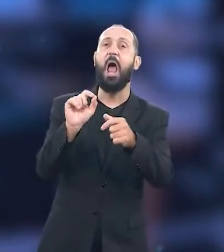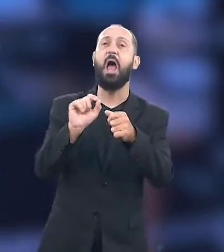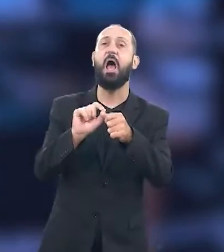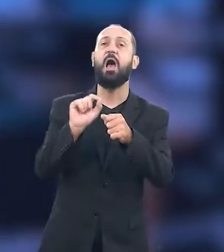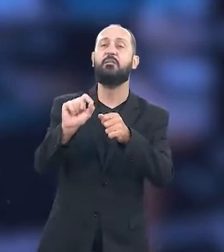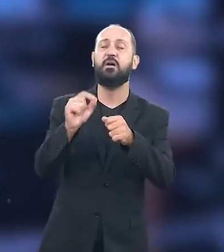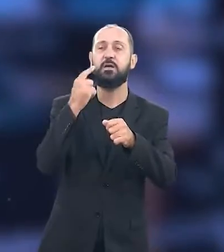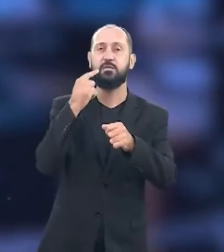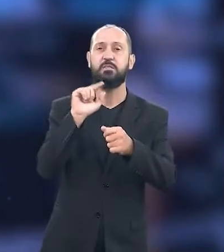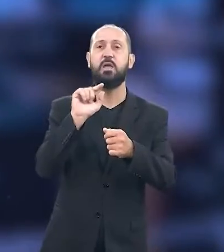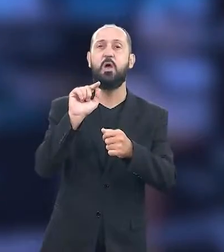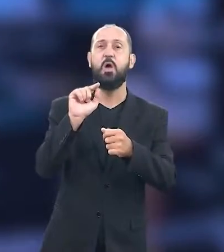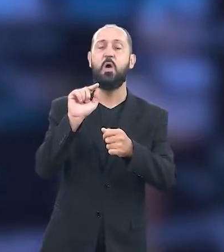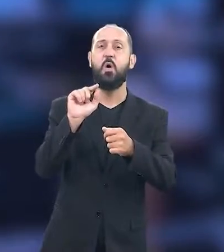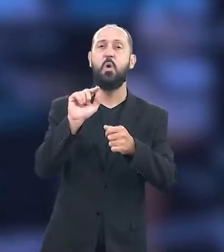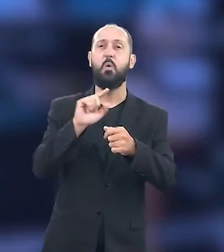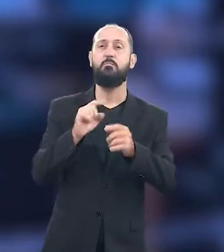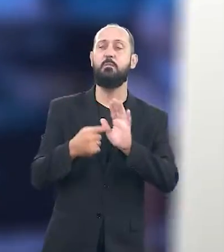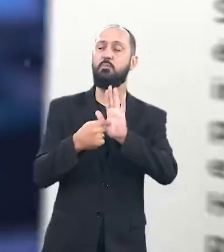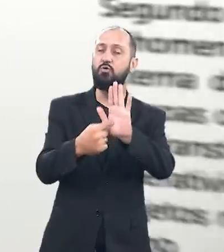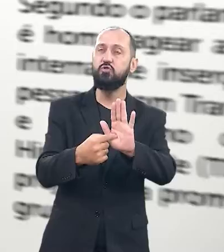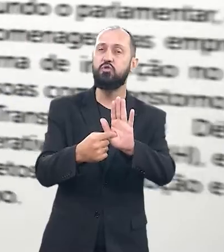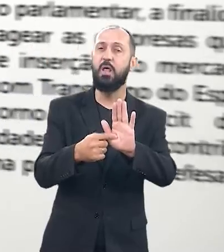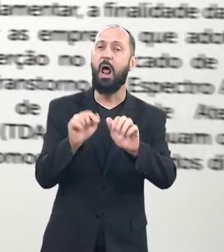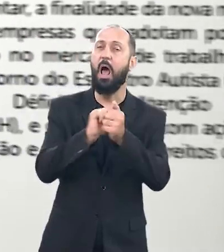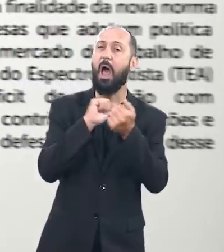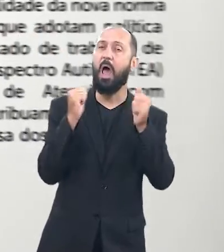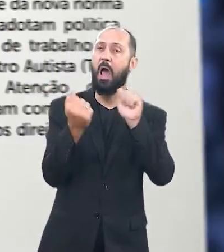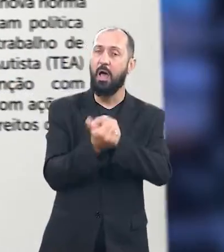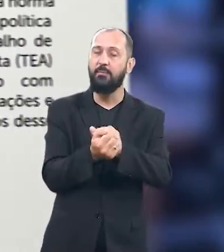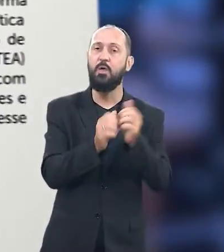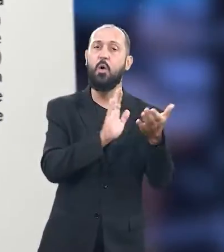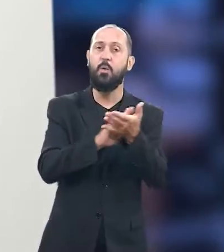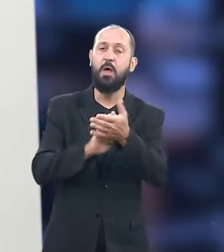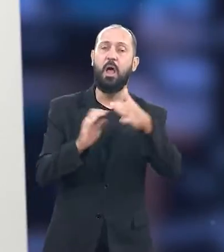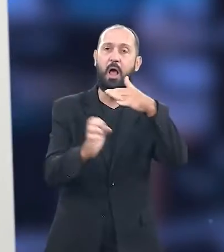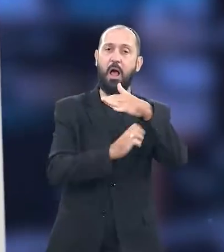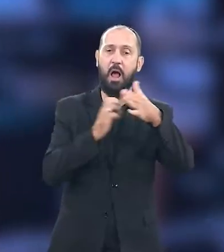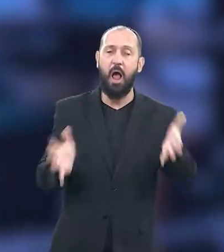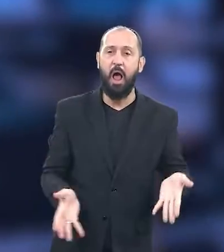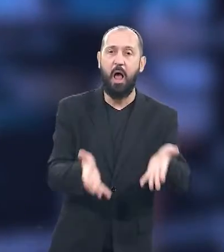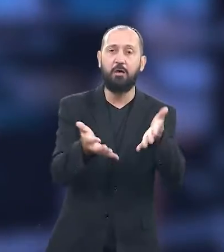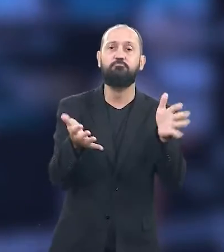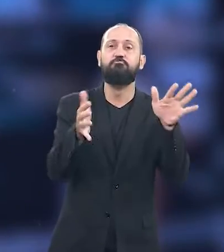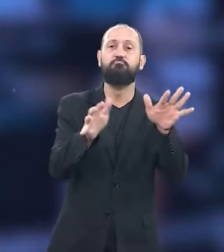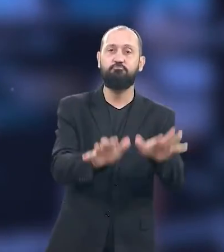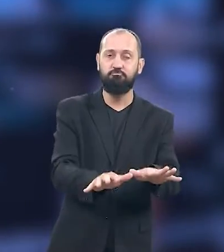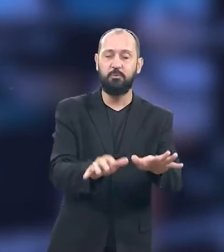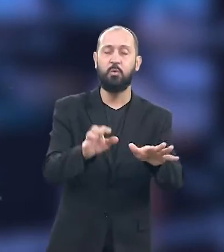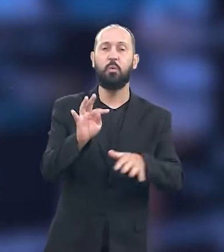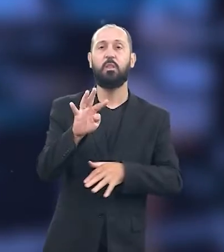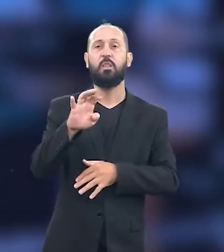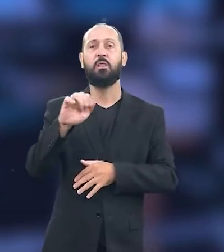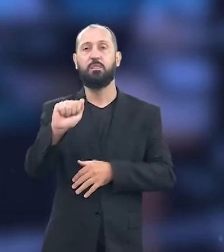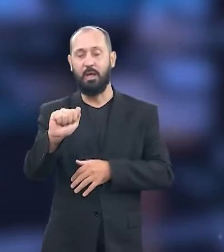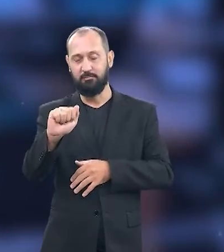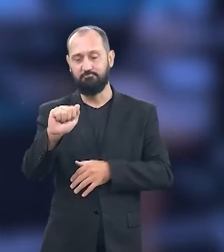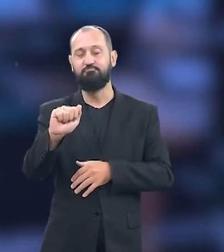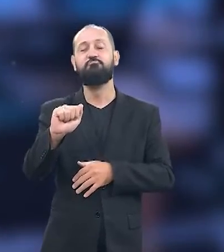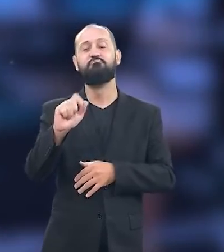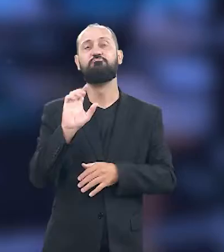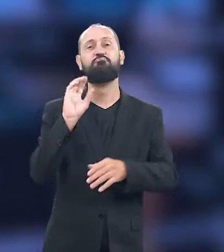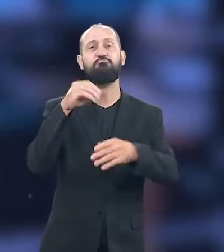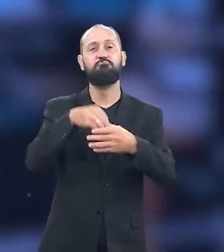a realizarem sessões adaptadas e a homenagem às empresas que promovem a inclusão de pessoas com TEA